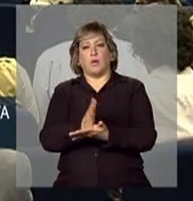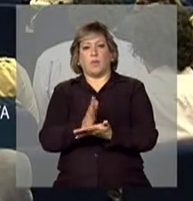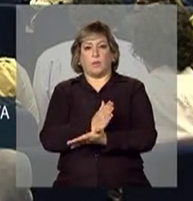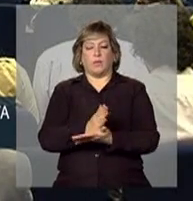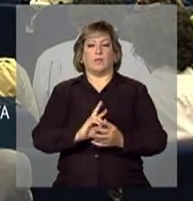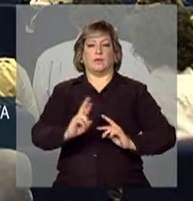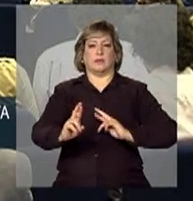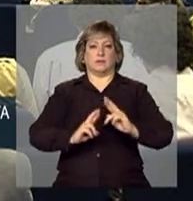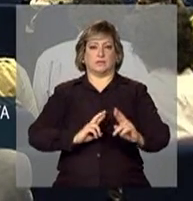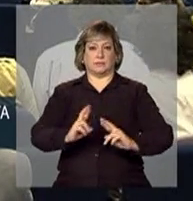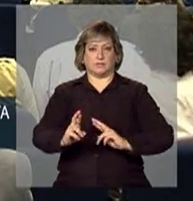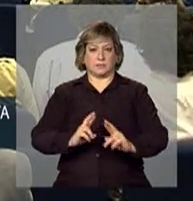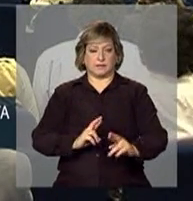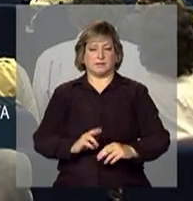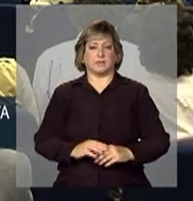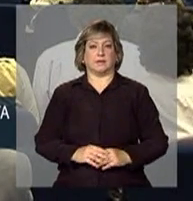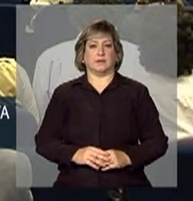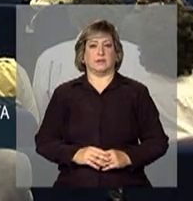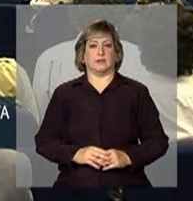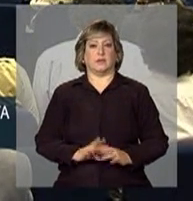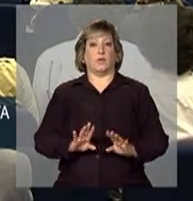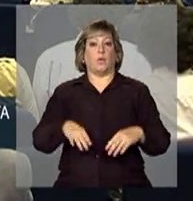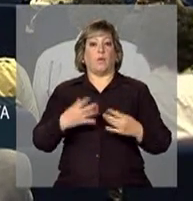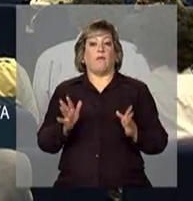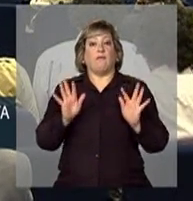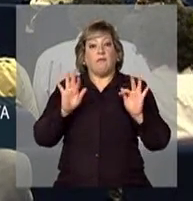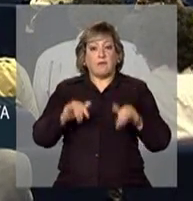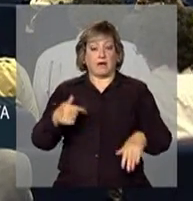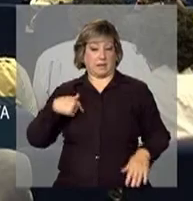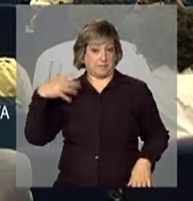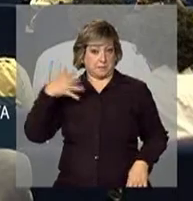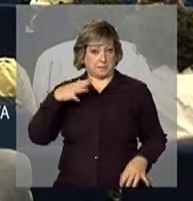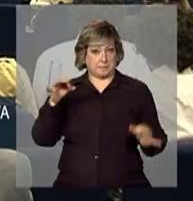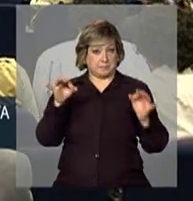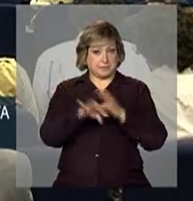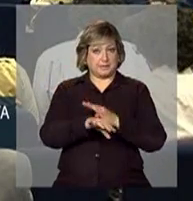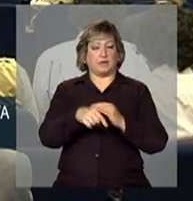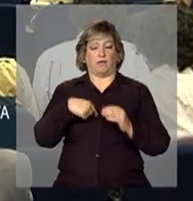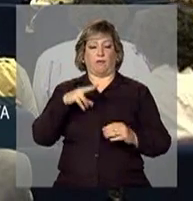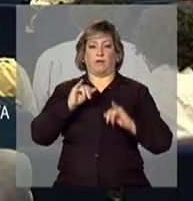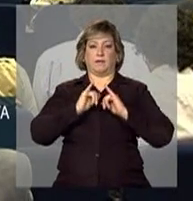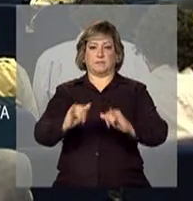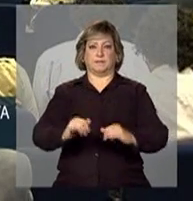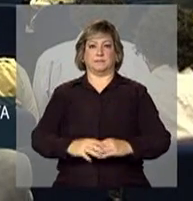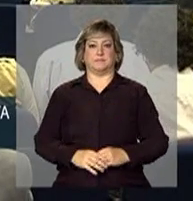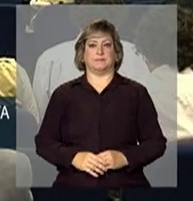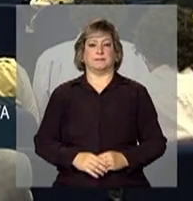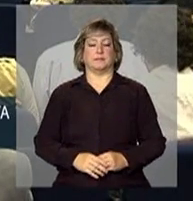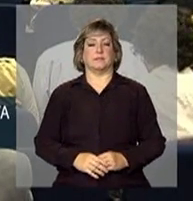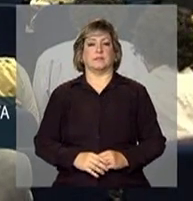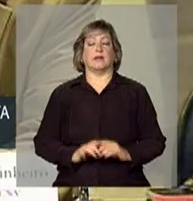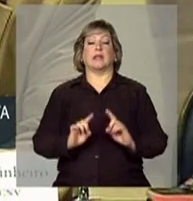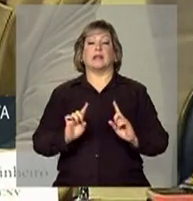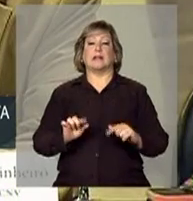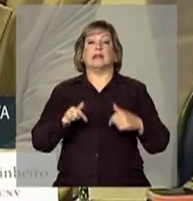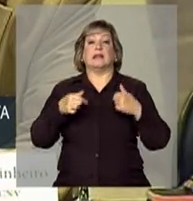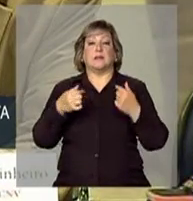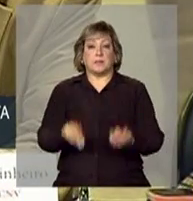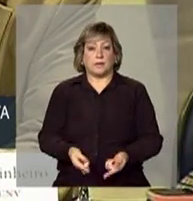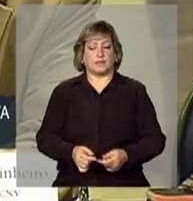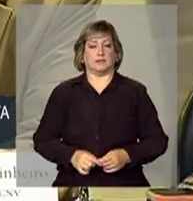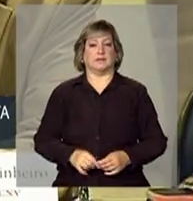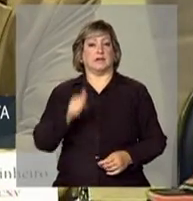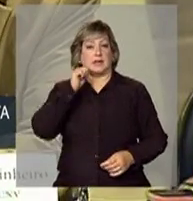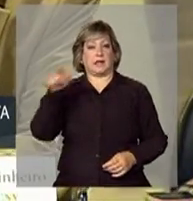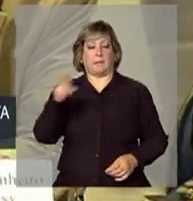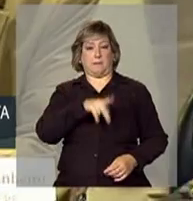alguns resultados que, no finalzinho da minha fala, eu vou anunciar. Depois da apresentação